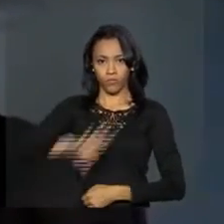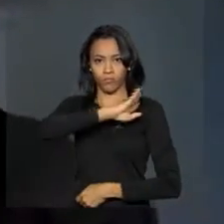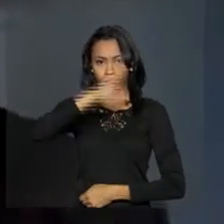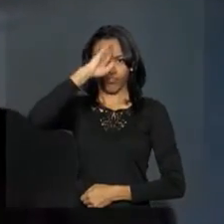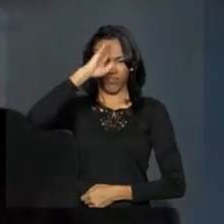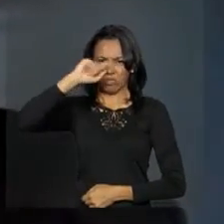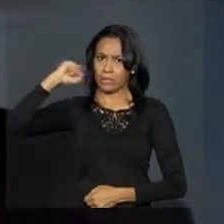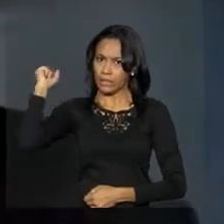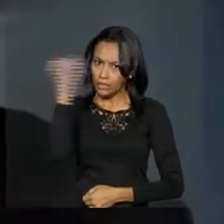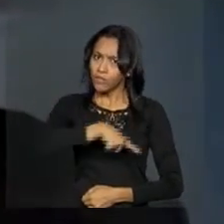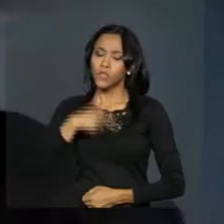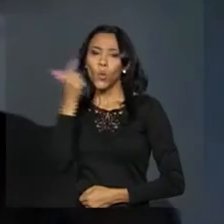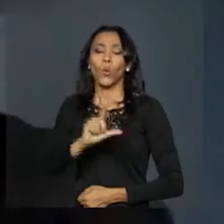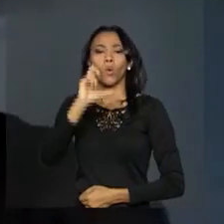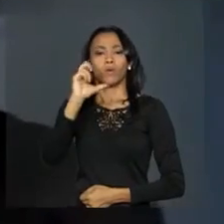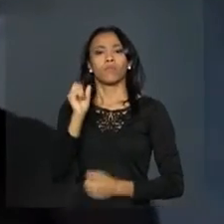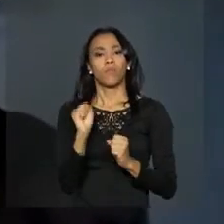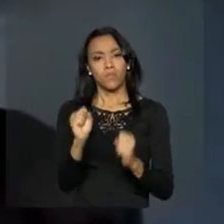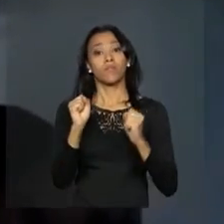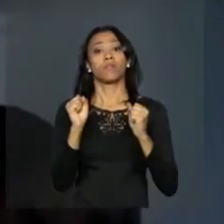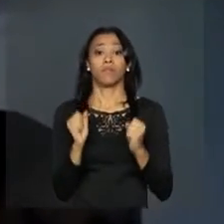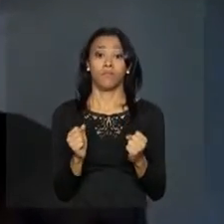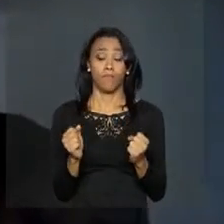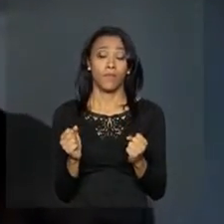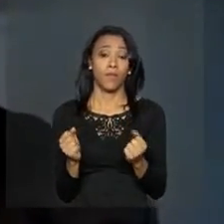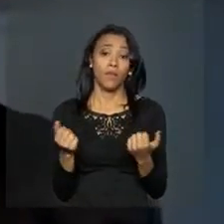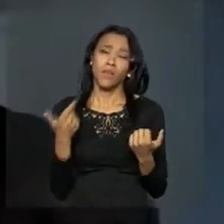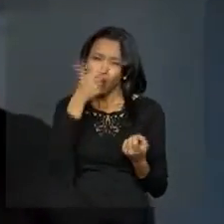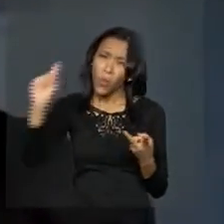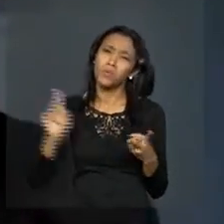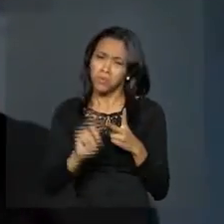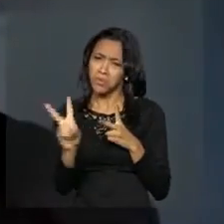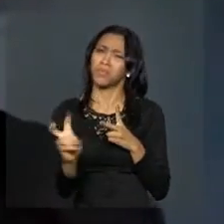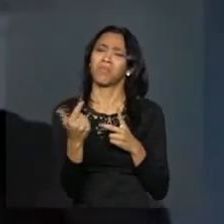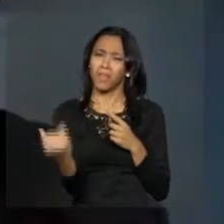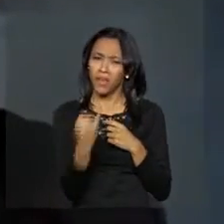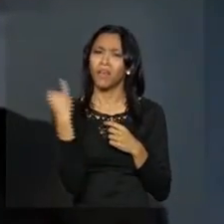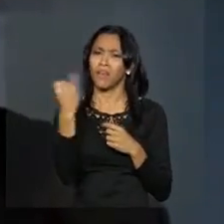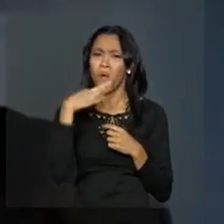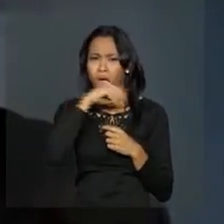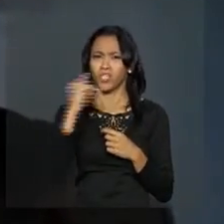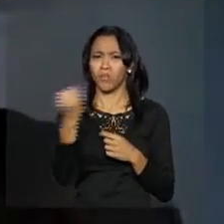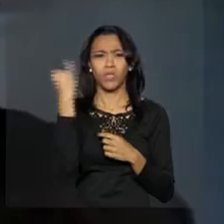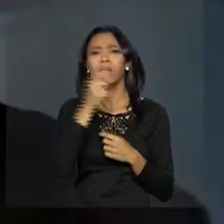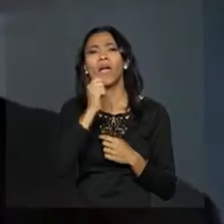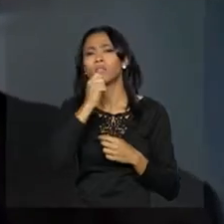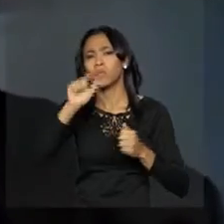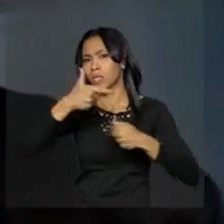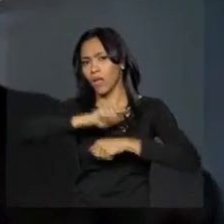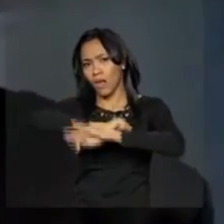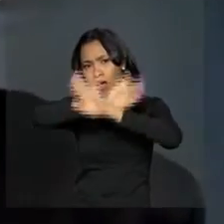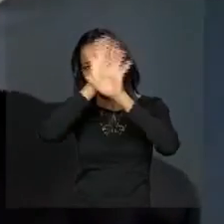árdua que nós precisamos preservar e ampliar. E outra questão que eu penso que está em jogo também, embora não bem explicitada